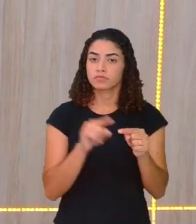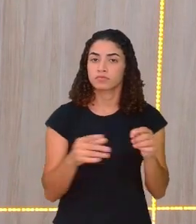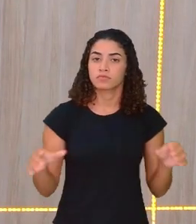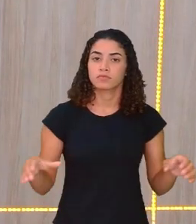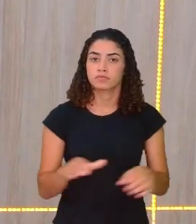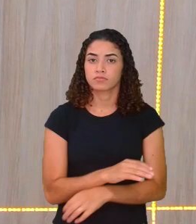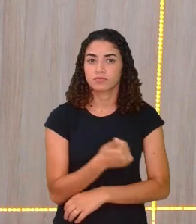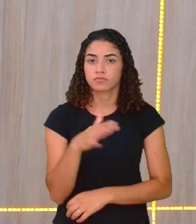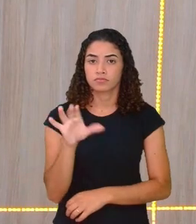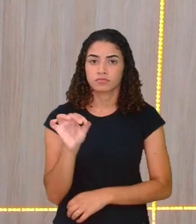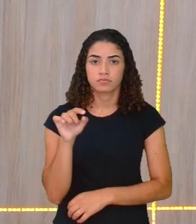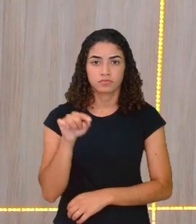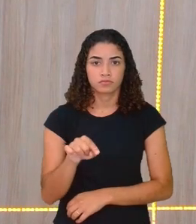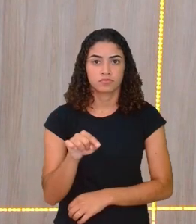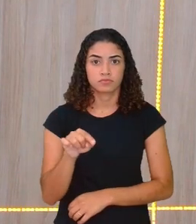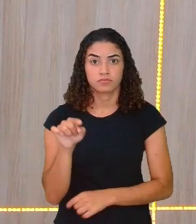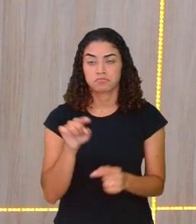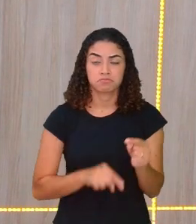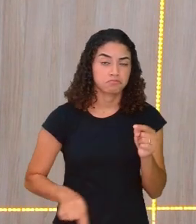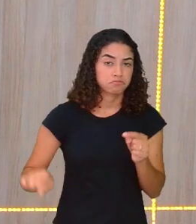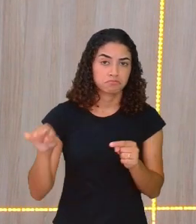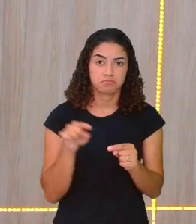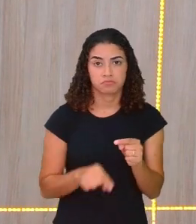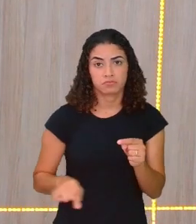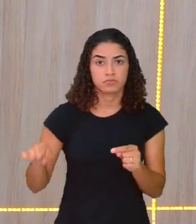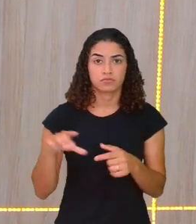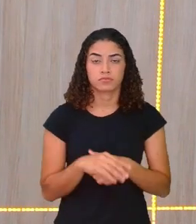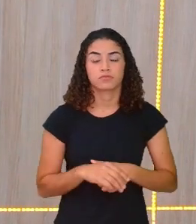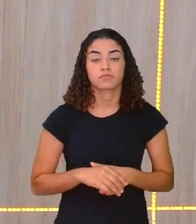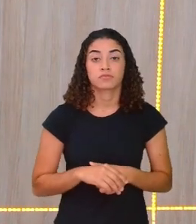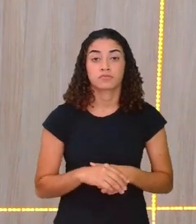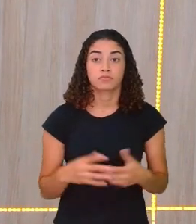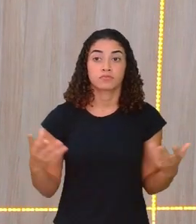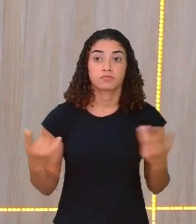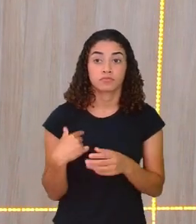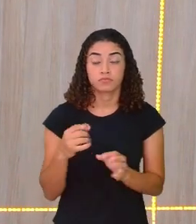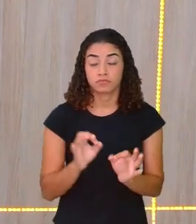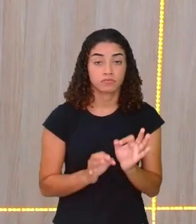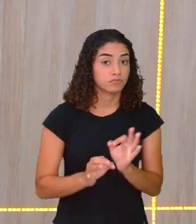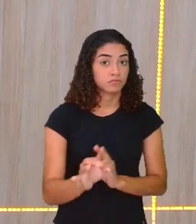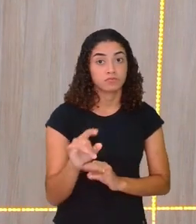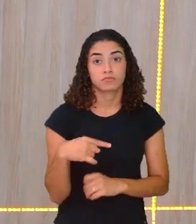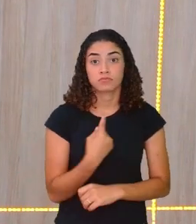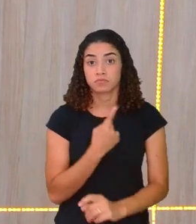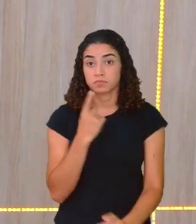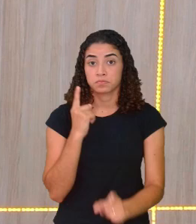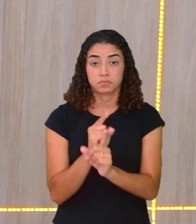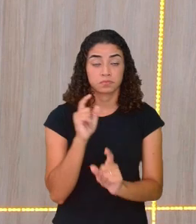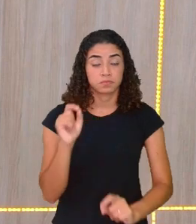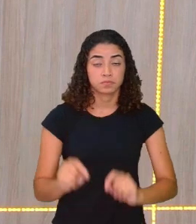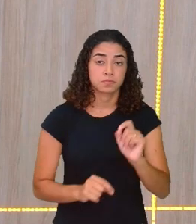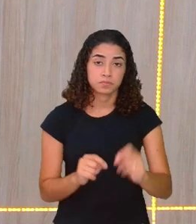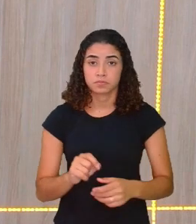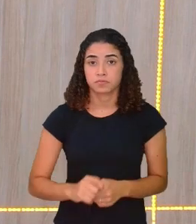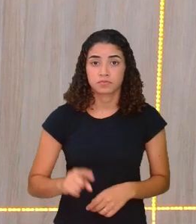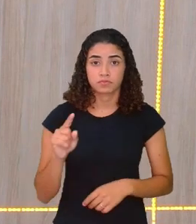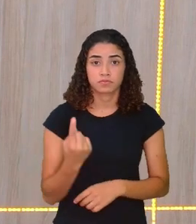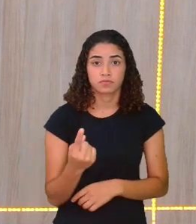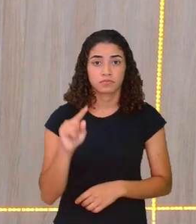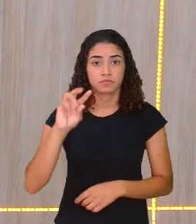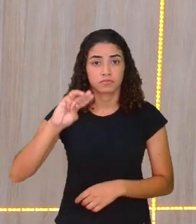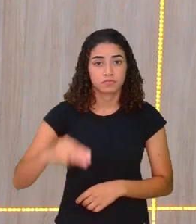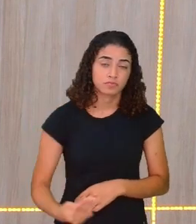completou 10.000 voltas? Aqui a distância que encontramos foi de